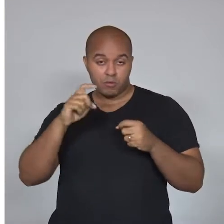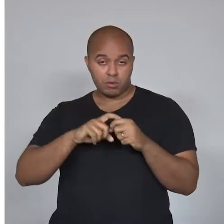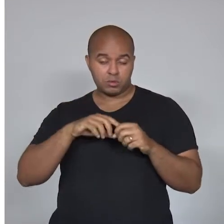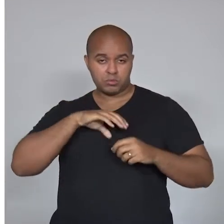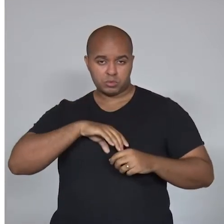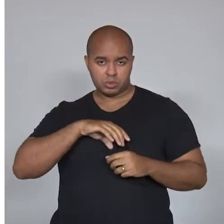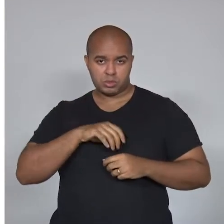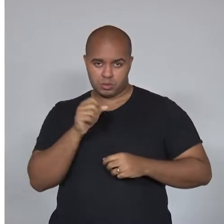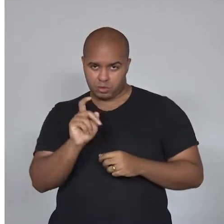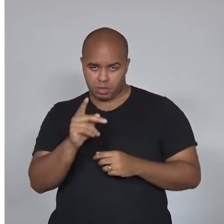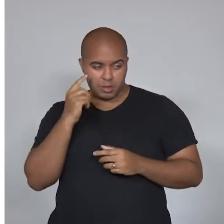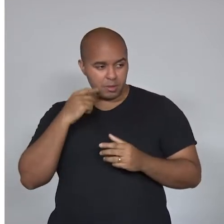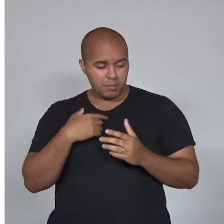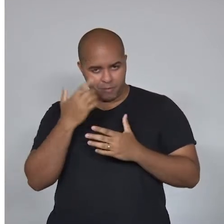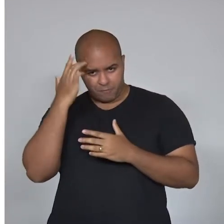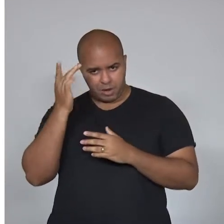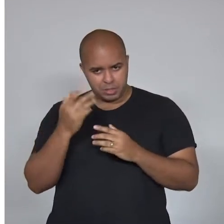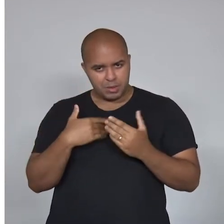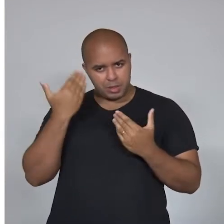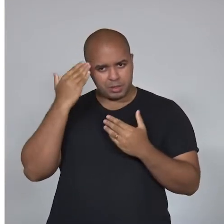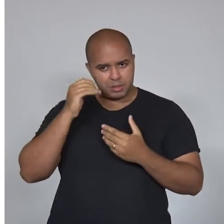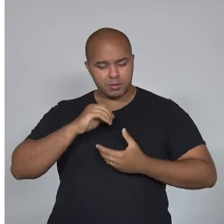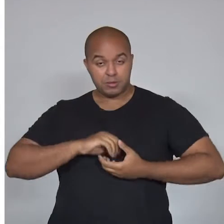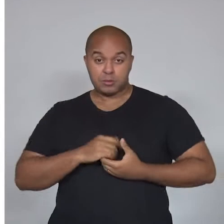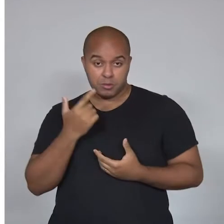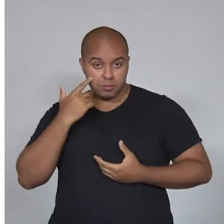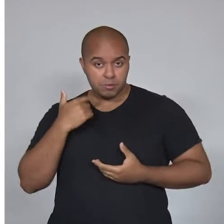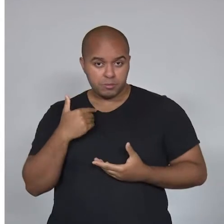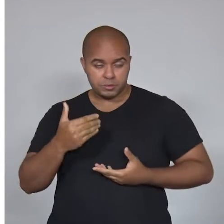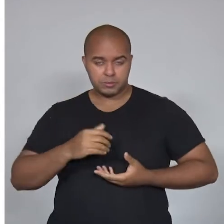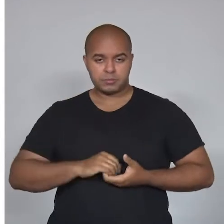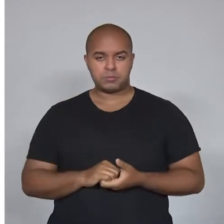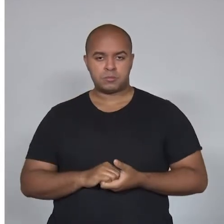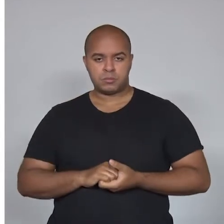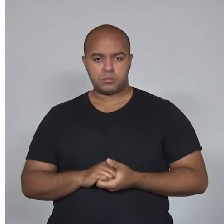língua portuguesa para facilitar a compreensão. Então, vamos começar.